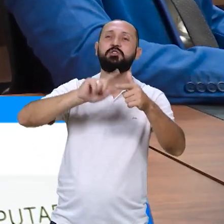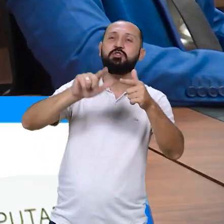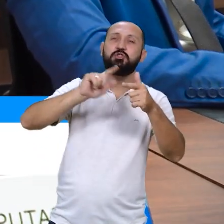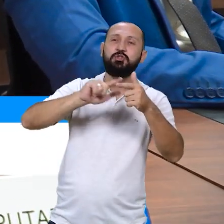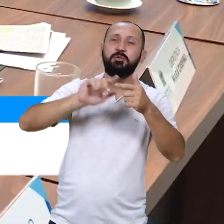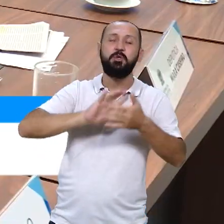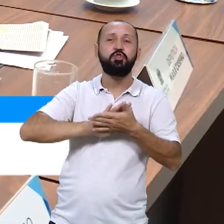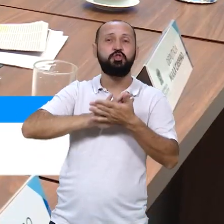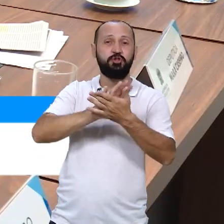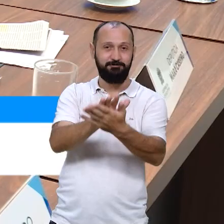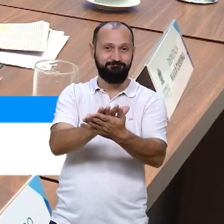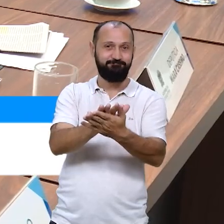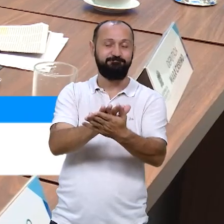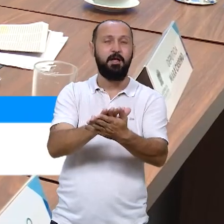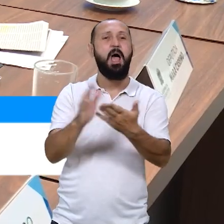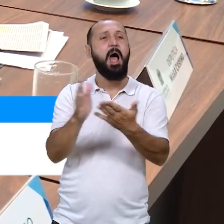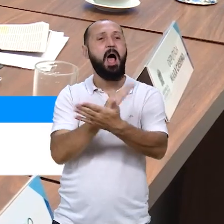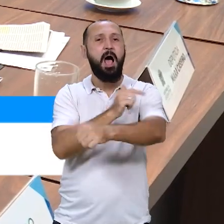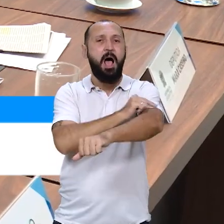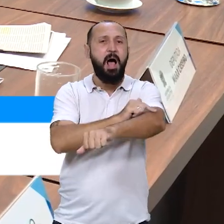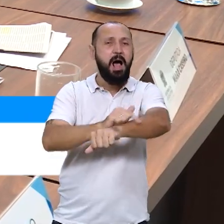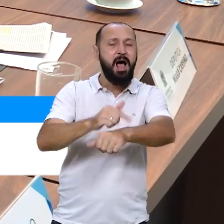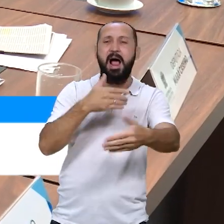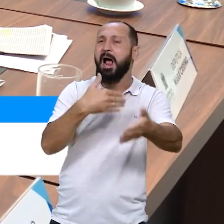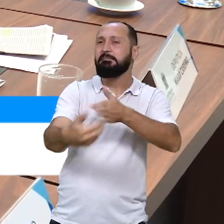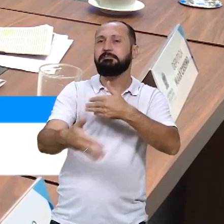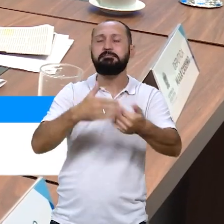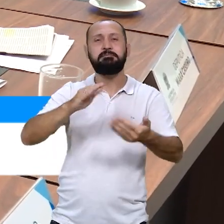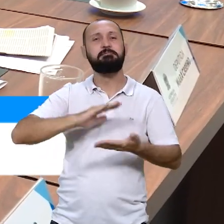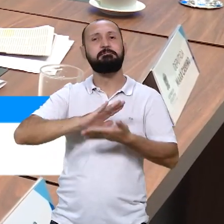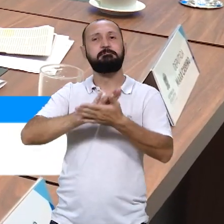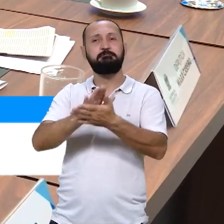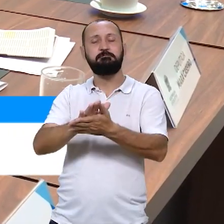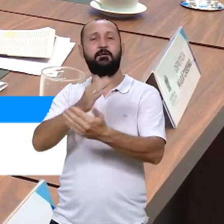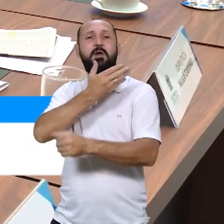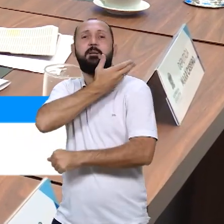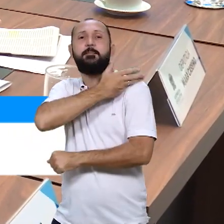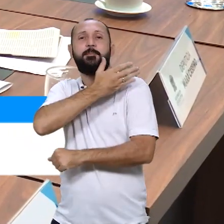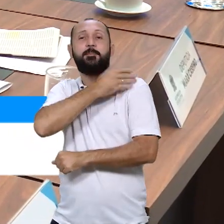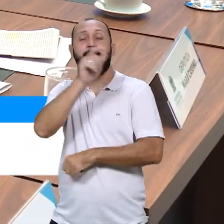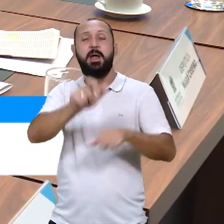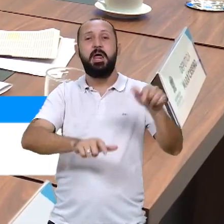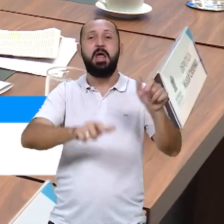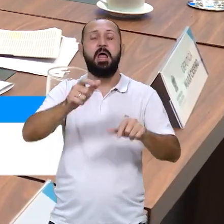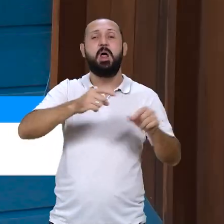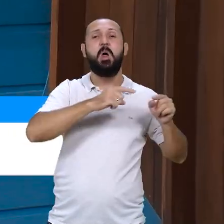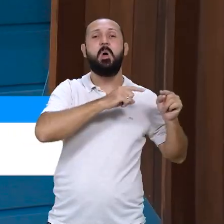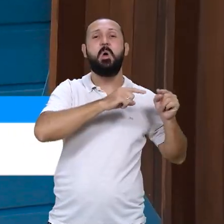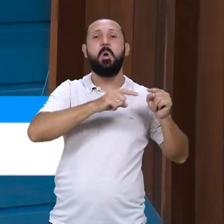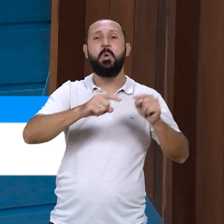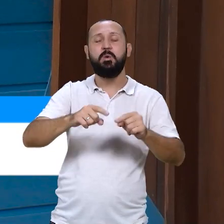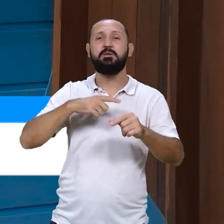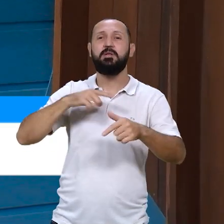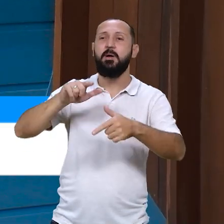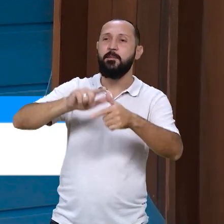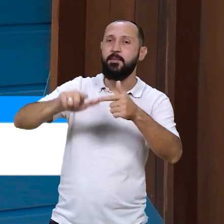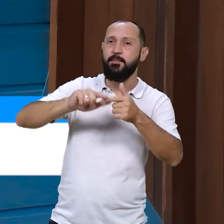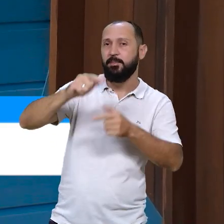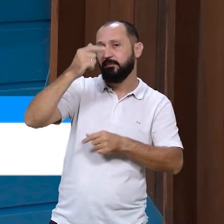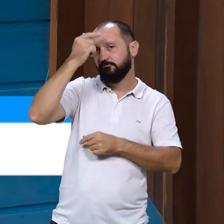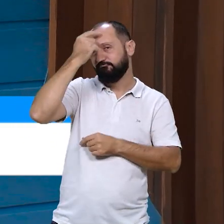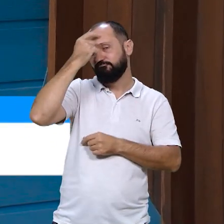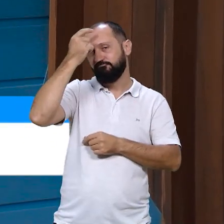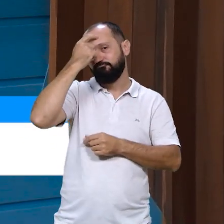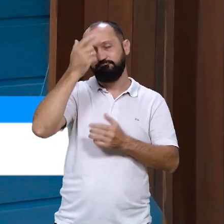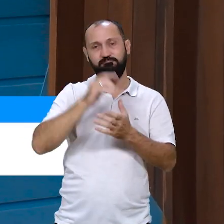Enfrentamento à Psicofobia, para combater atitudes preconceituosas e discriminatórias contra pessoas